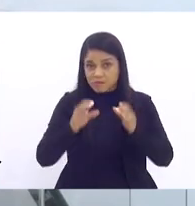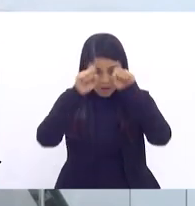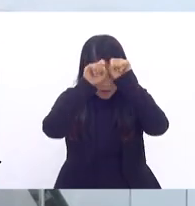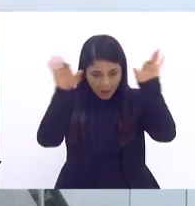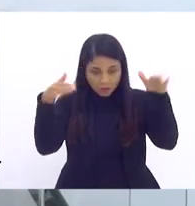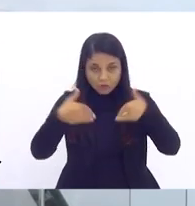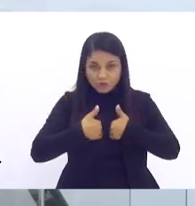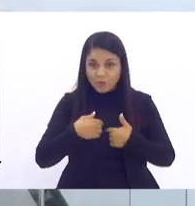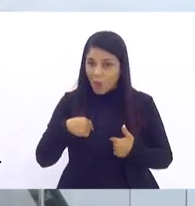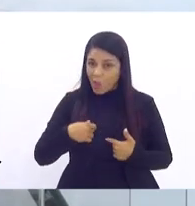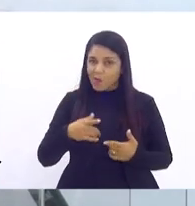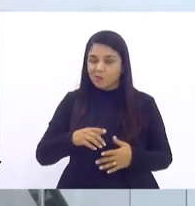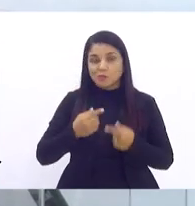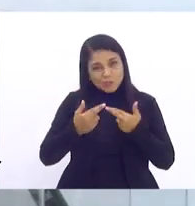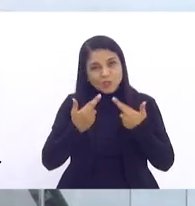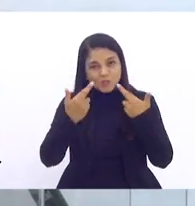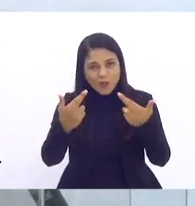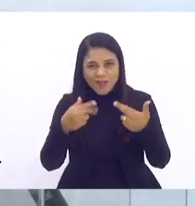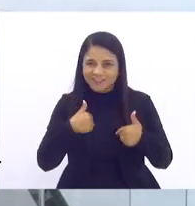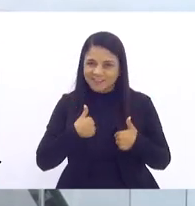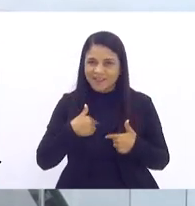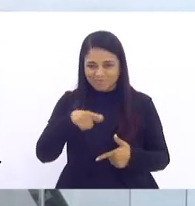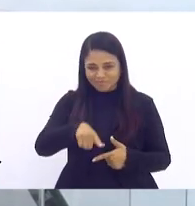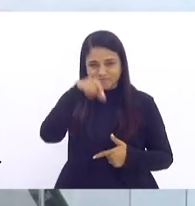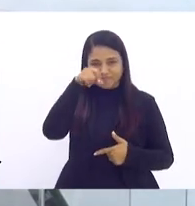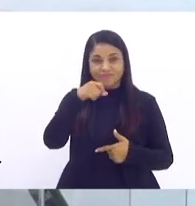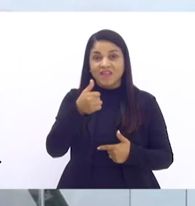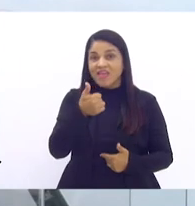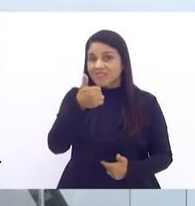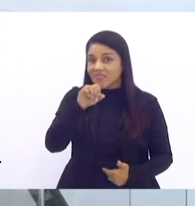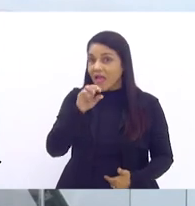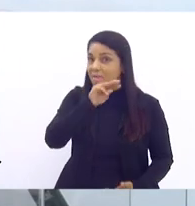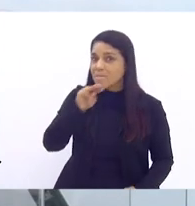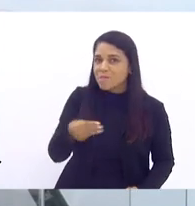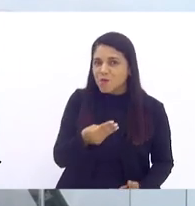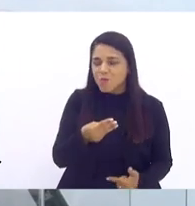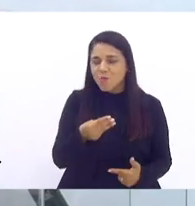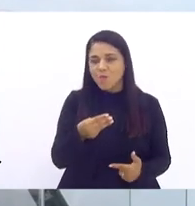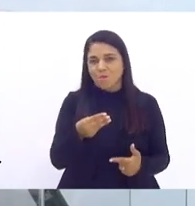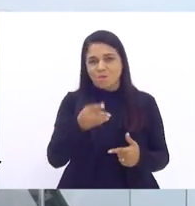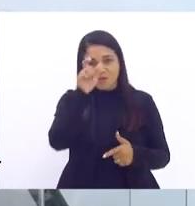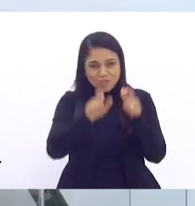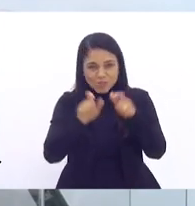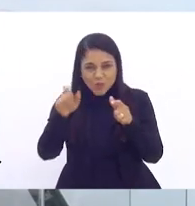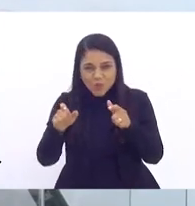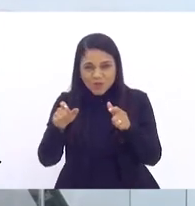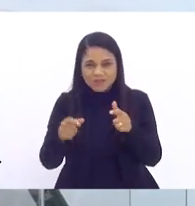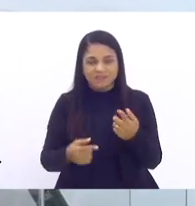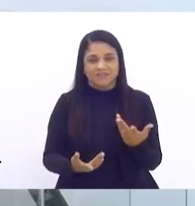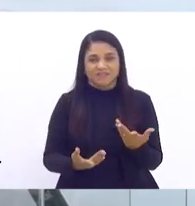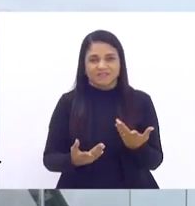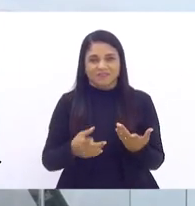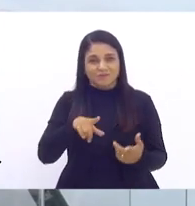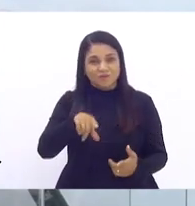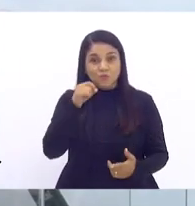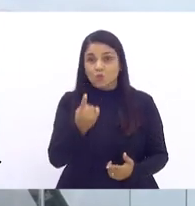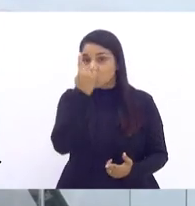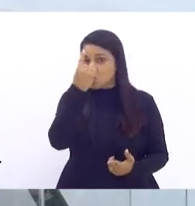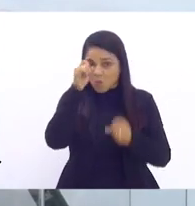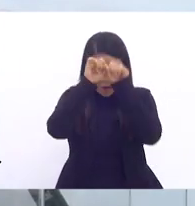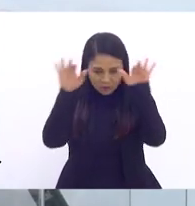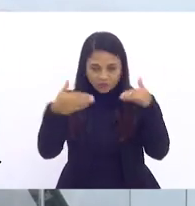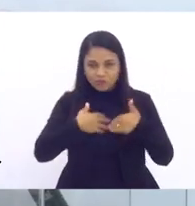sorteada no meio de 10 mil e agradeço a Deus todos os dias por esse sorteio quando eu dei entrada